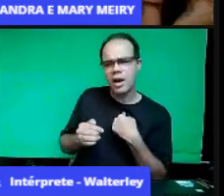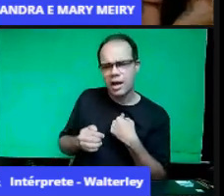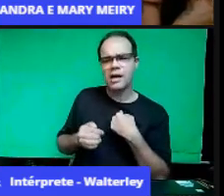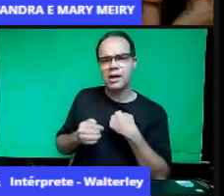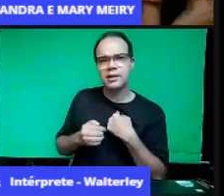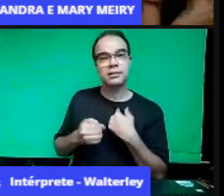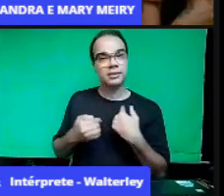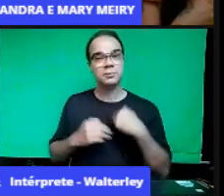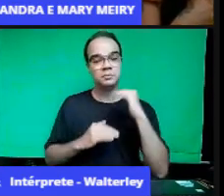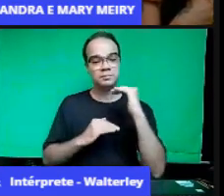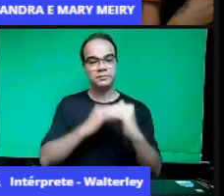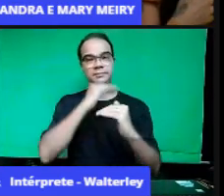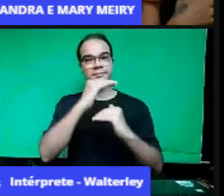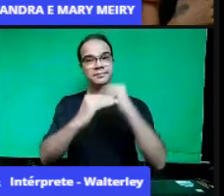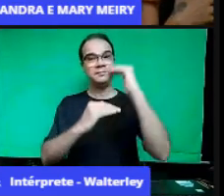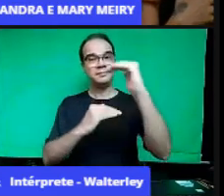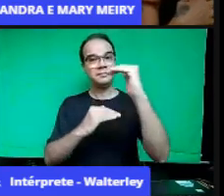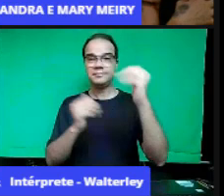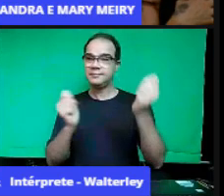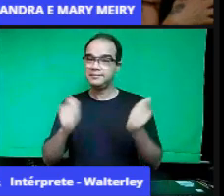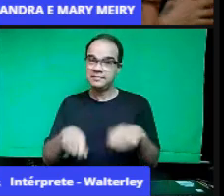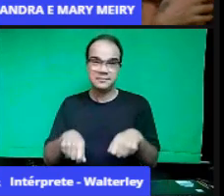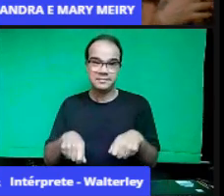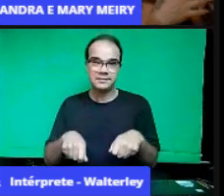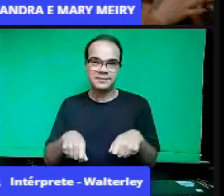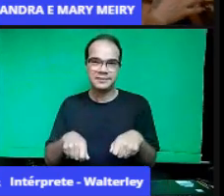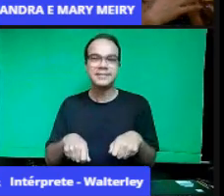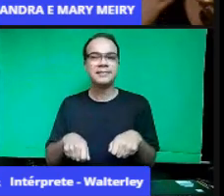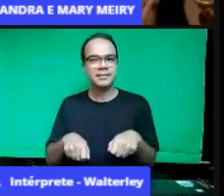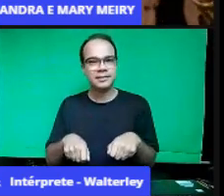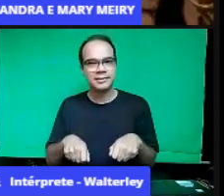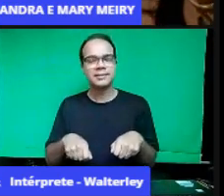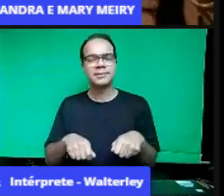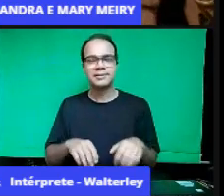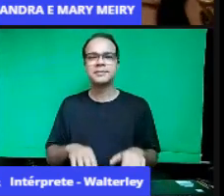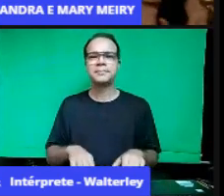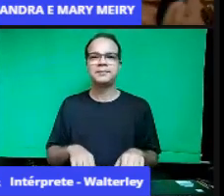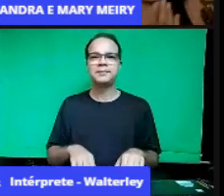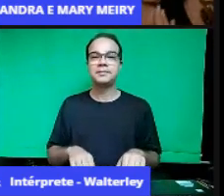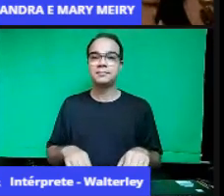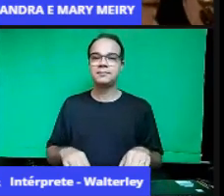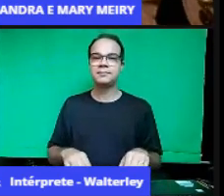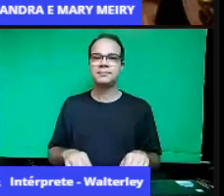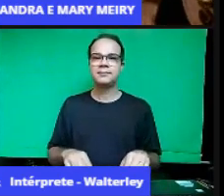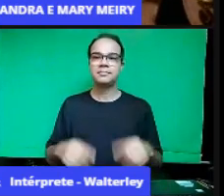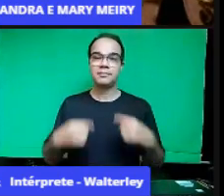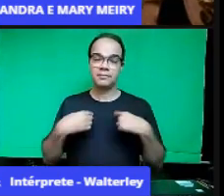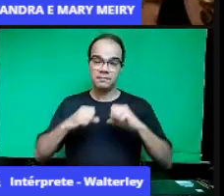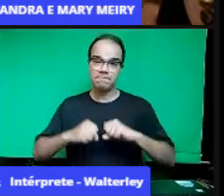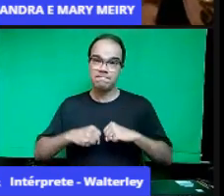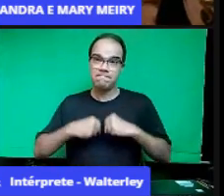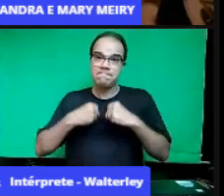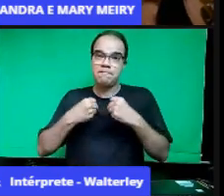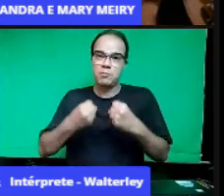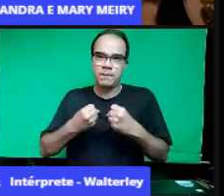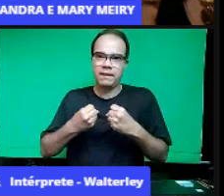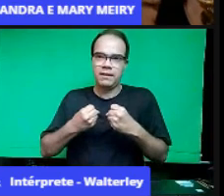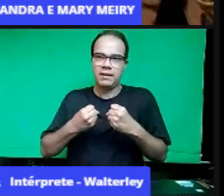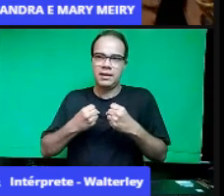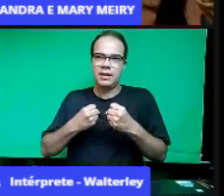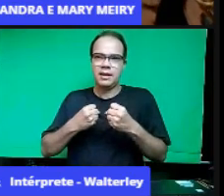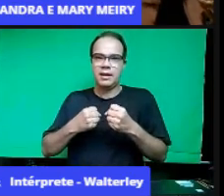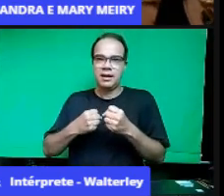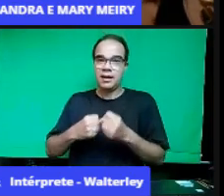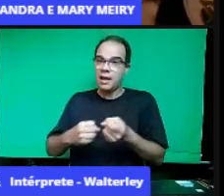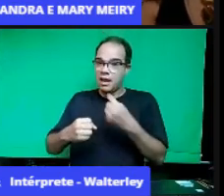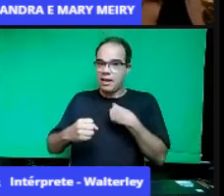profissional. Ela precisa ser de um todo. e o processo ele é contínuo, né? Então,